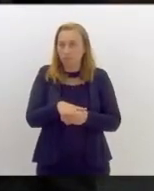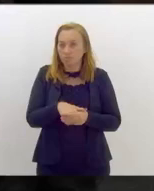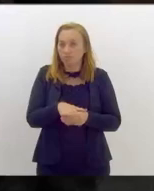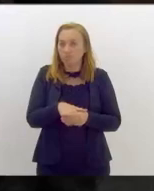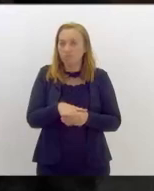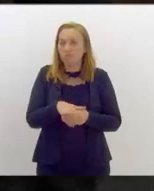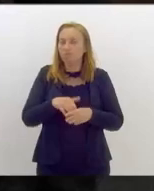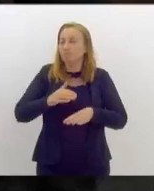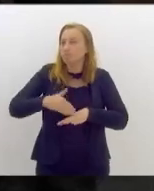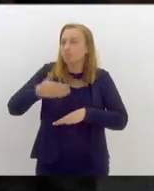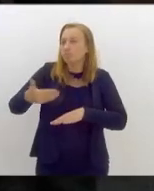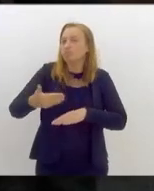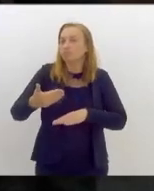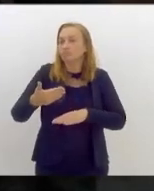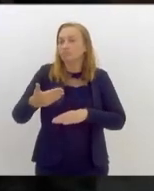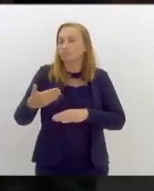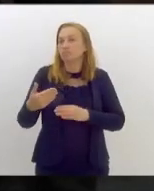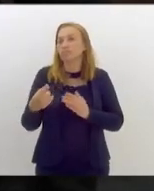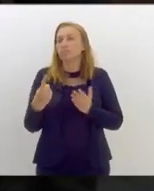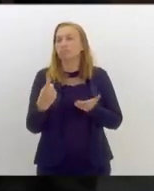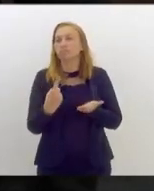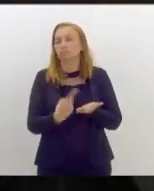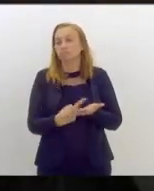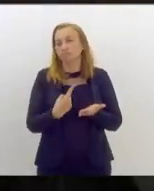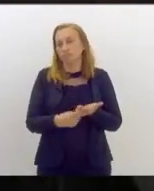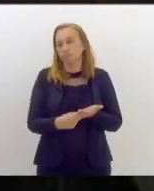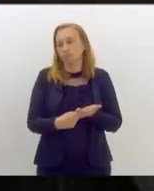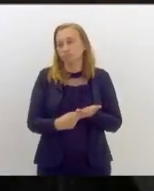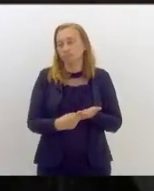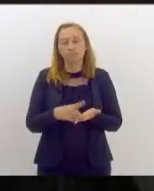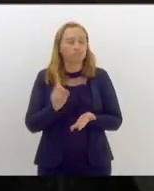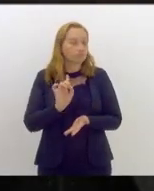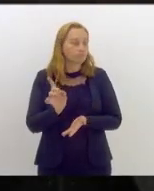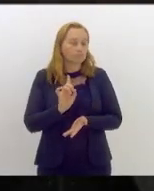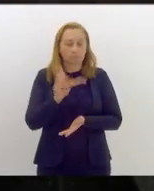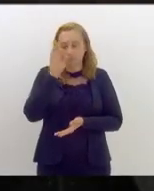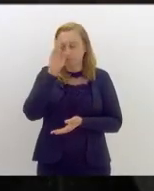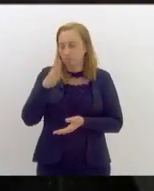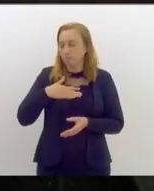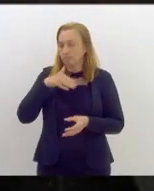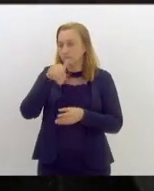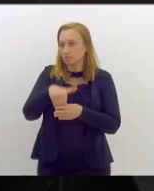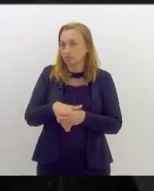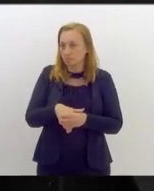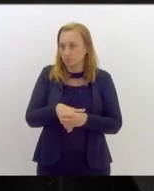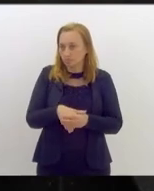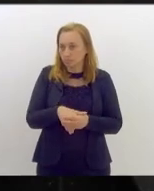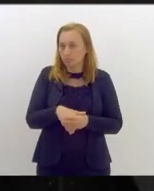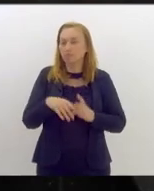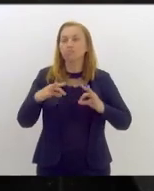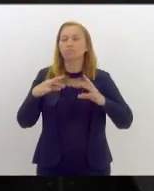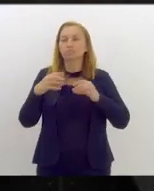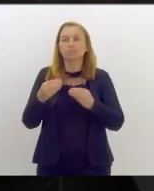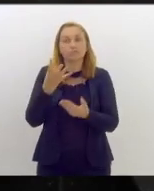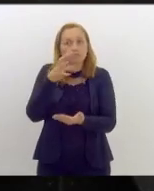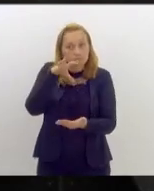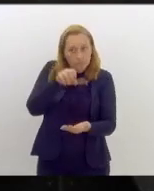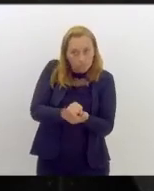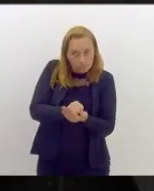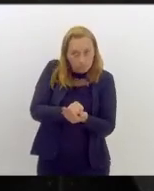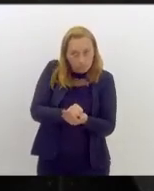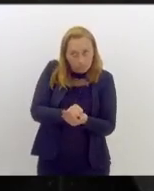que foi Além do que Foi estabelecido né remuneração Tá tudo gravado foi